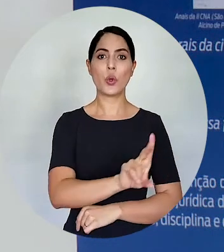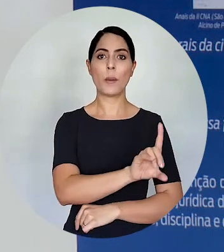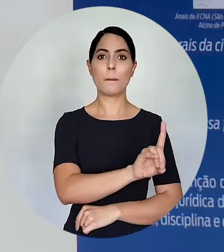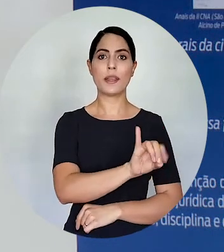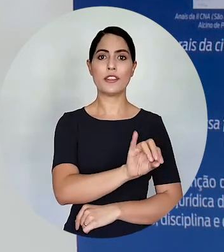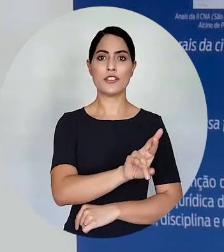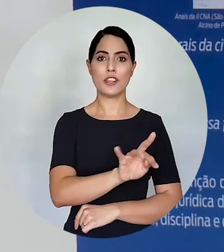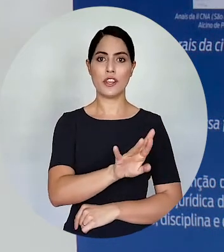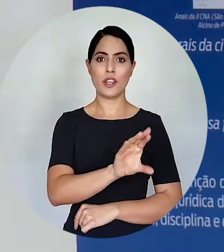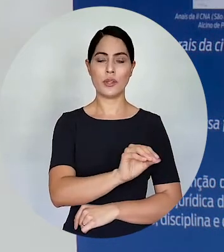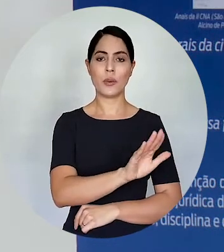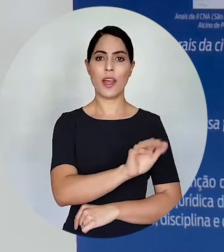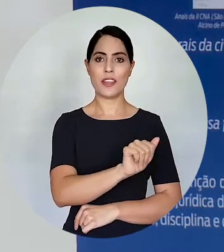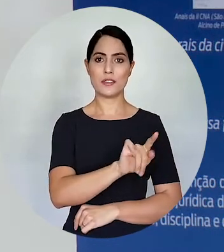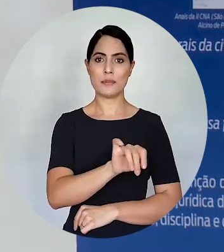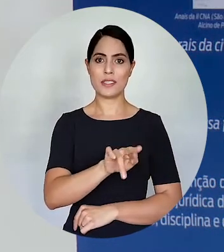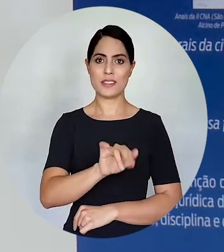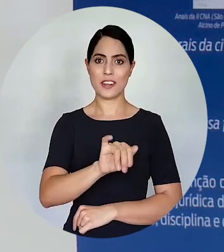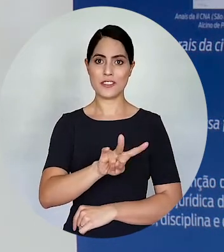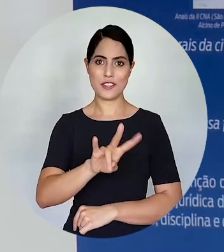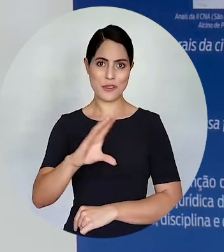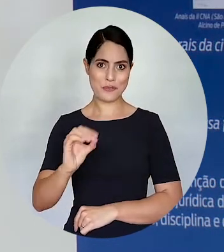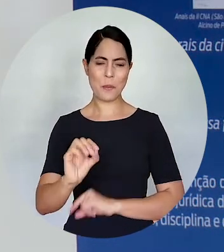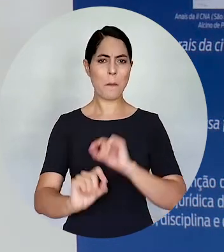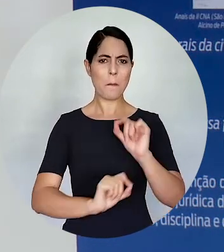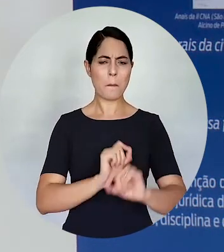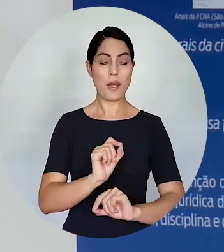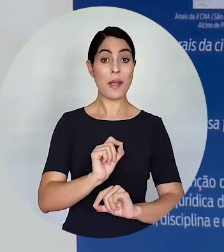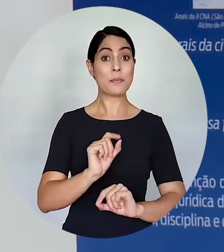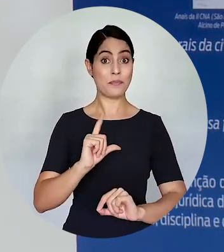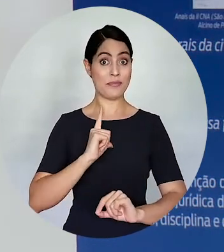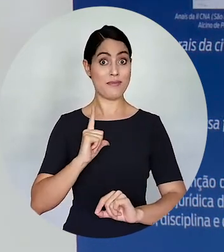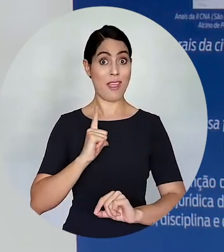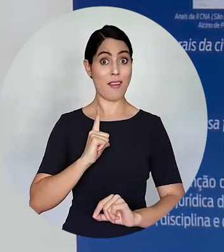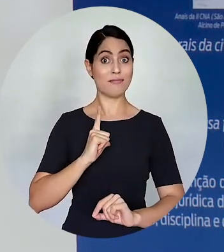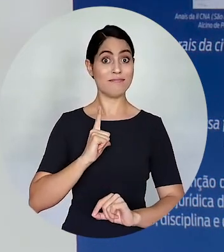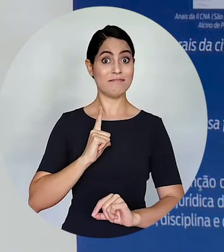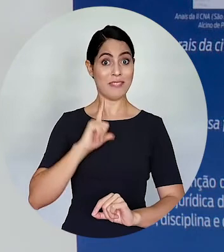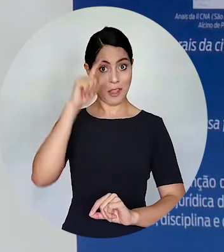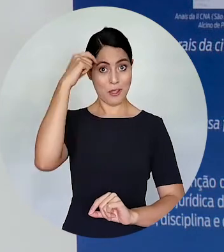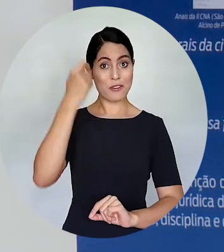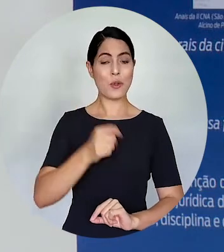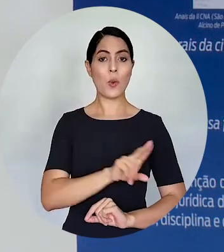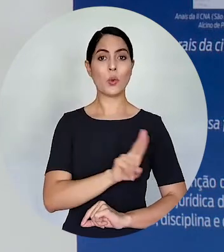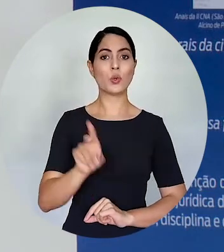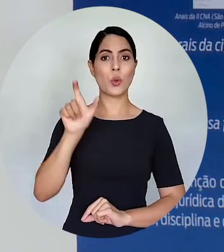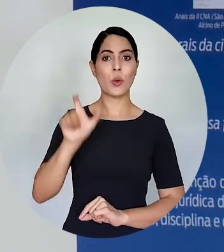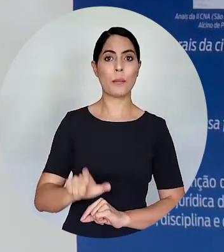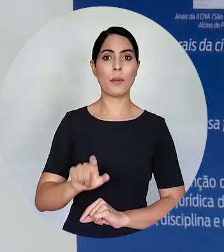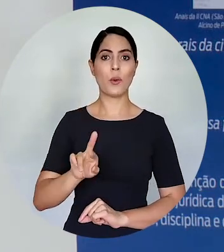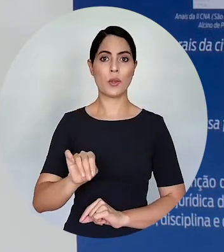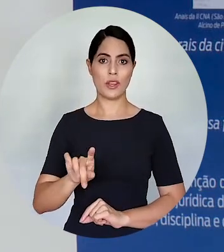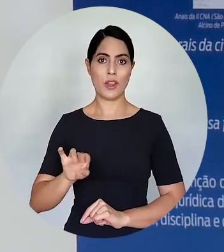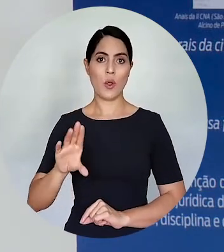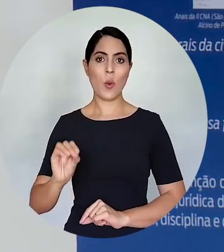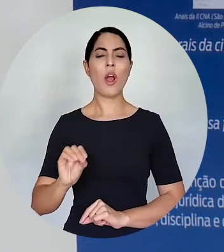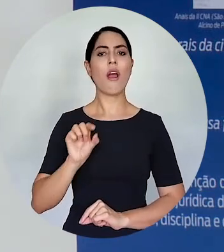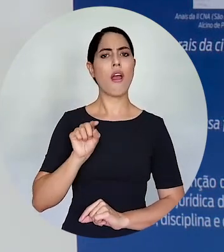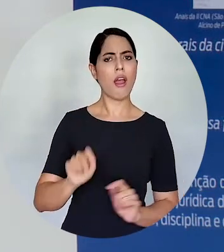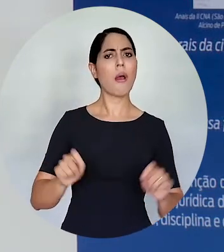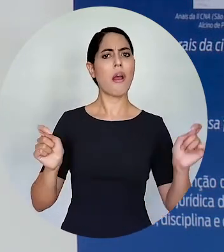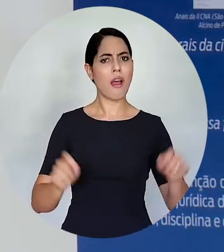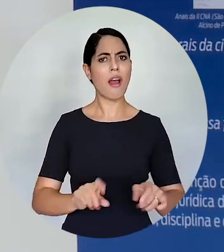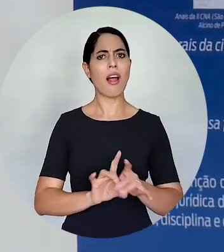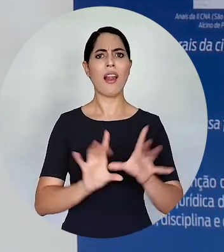recém-lançado livro intitulado Direito Administrativo do Medo. A obra é de autoria do Dr. Rodrigo Valga